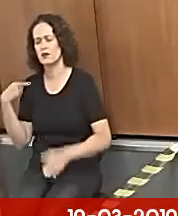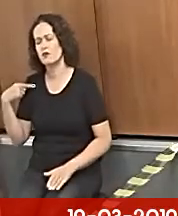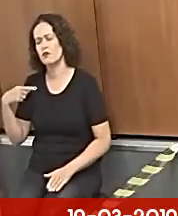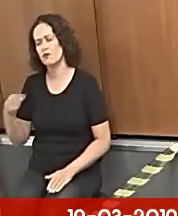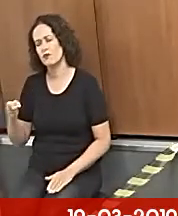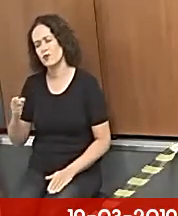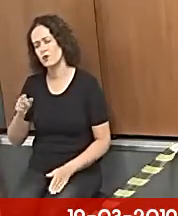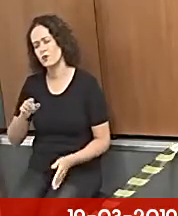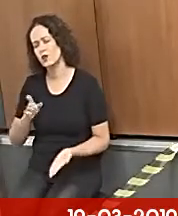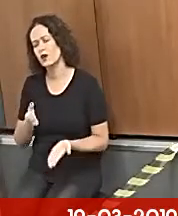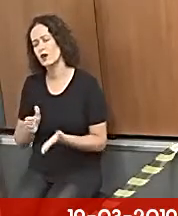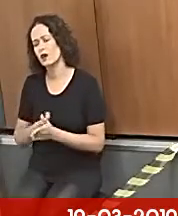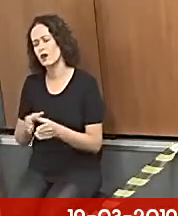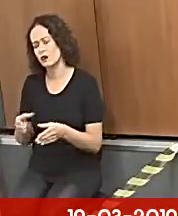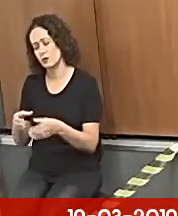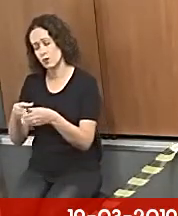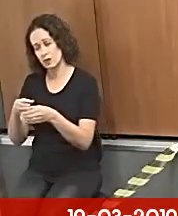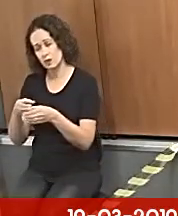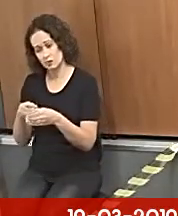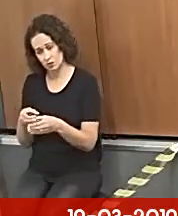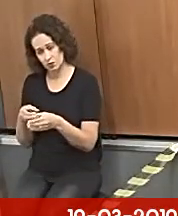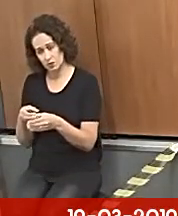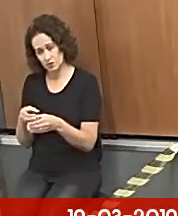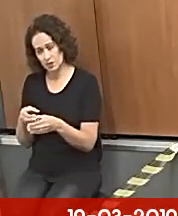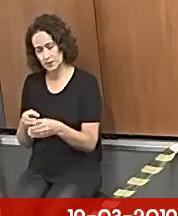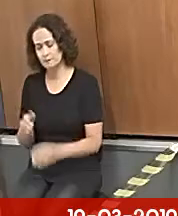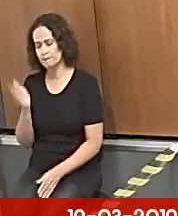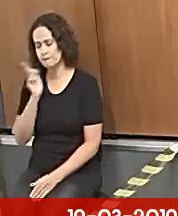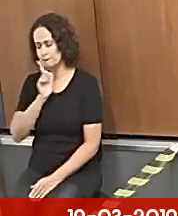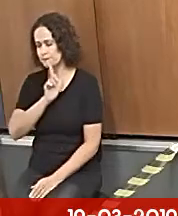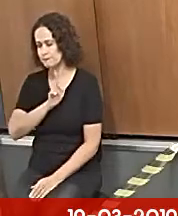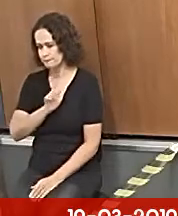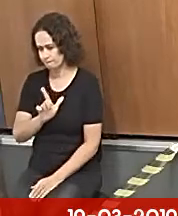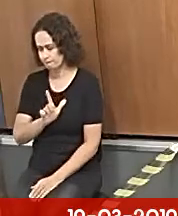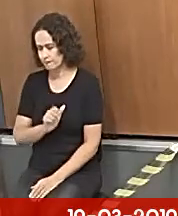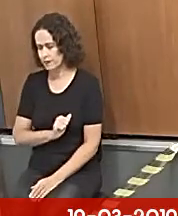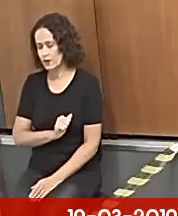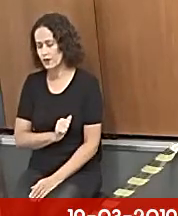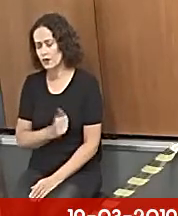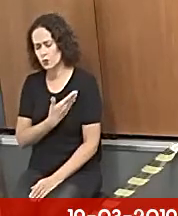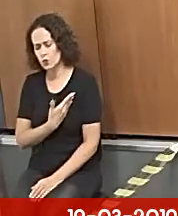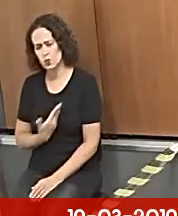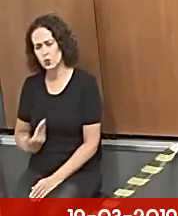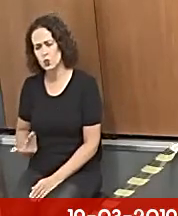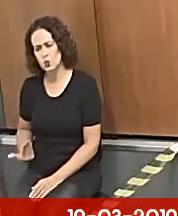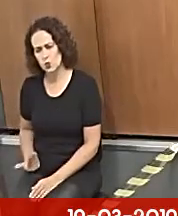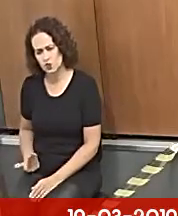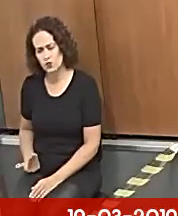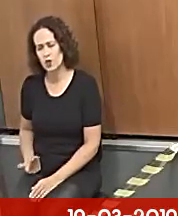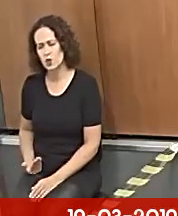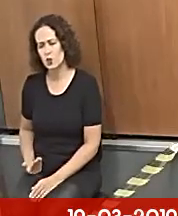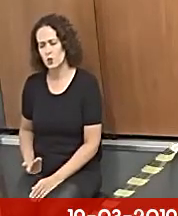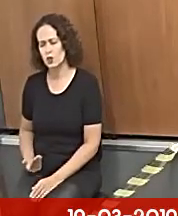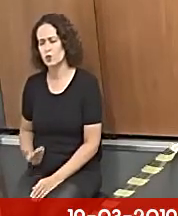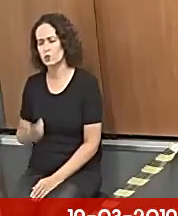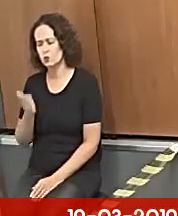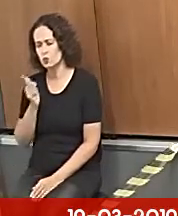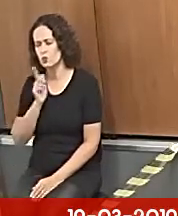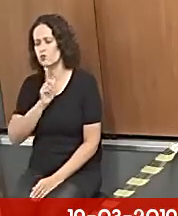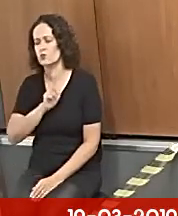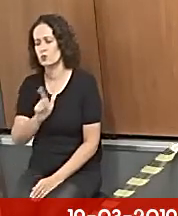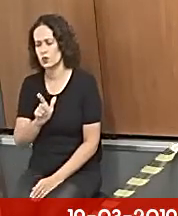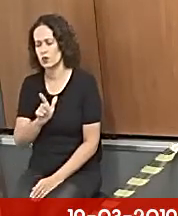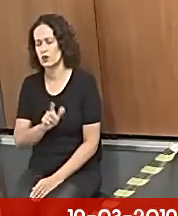né e conseguimos acabou com o governo revogou o decreto e aí todos os deficientes que já estavam com a sua